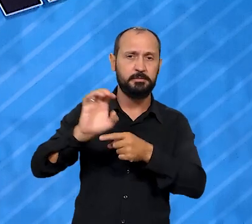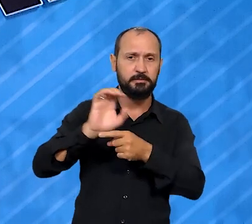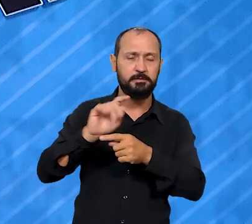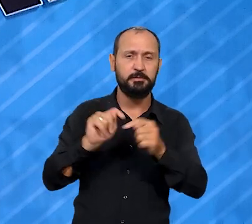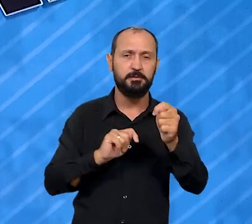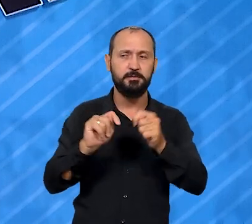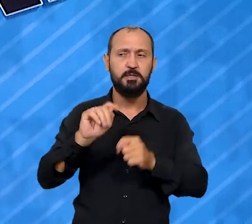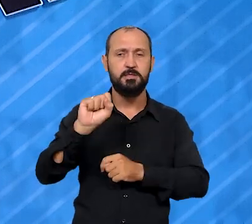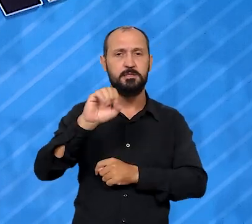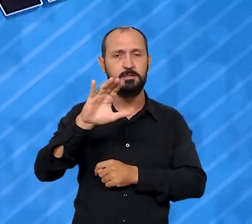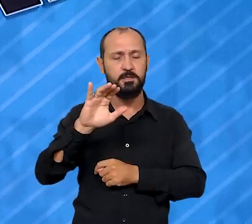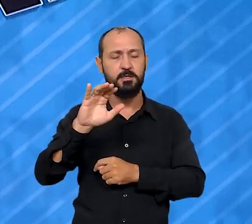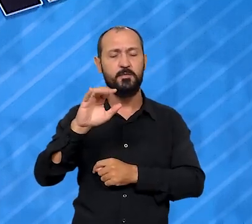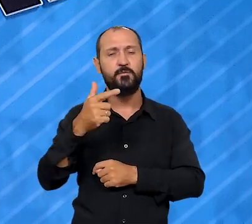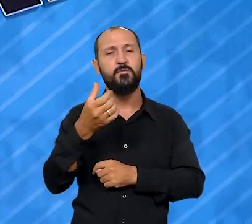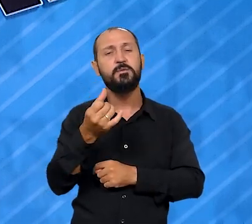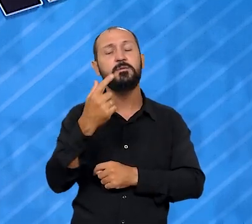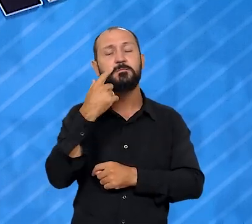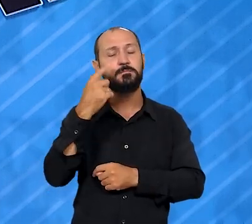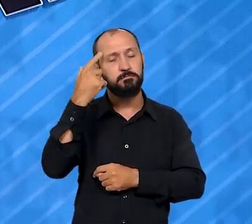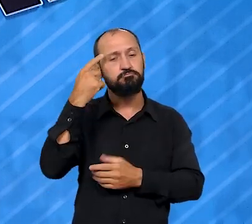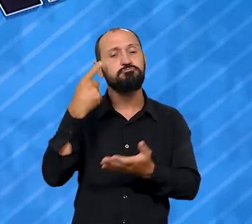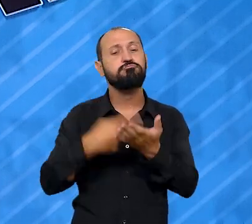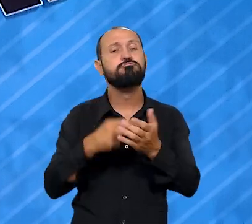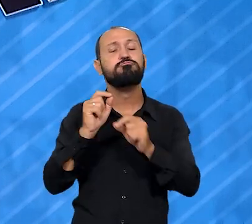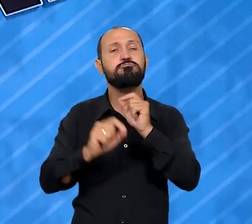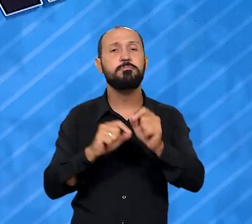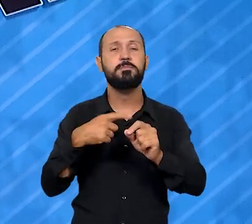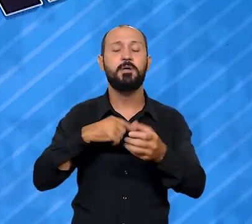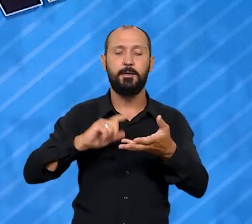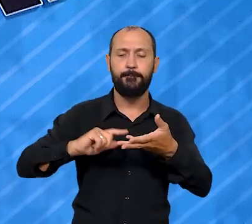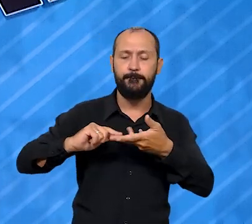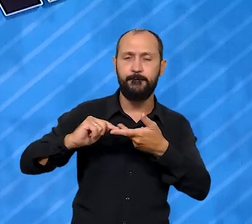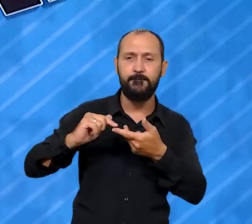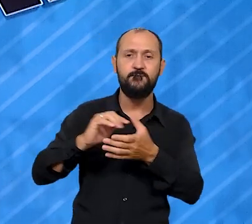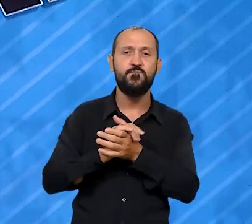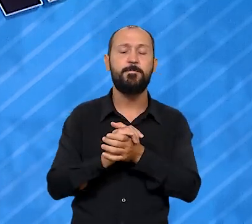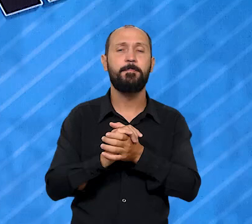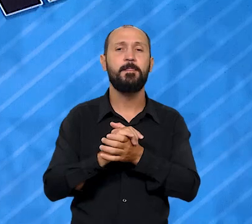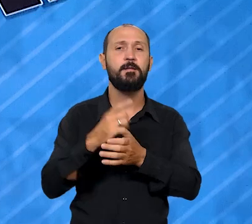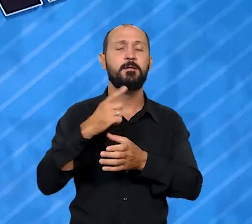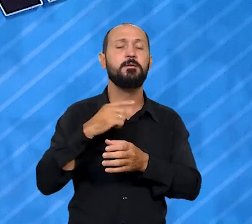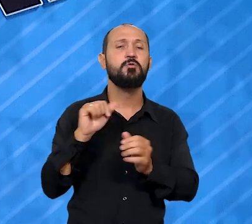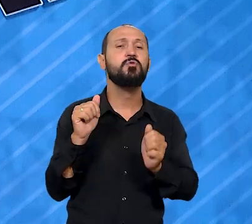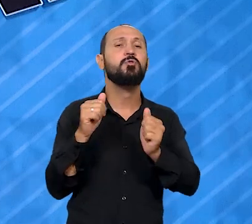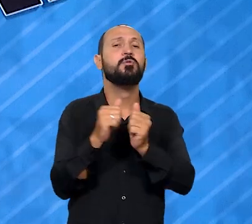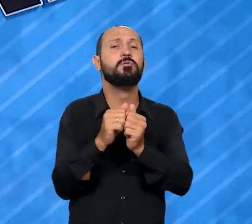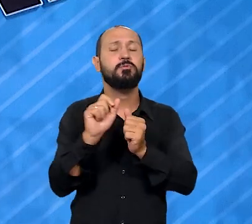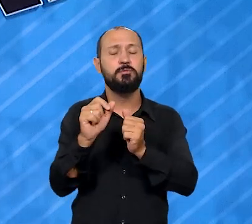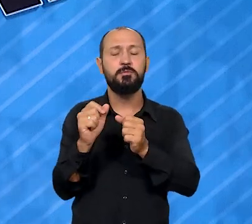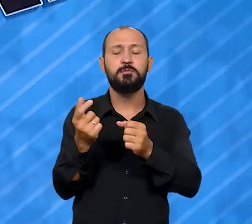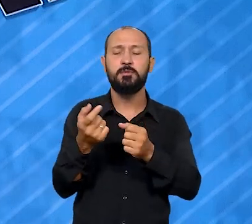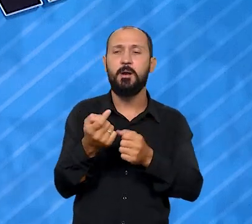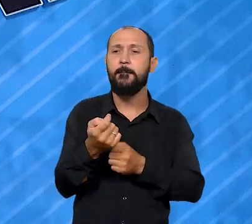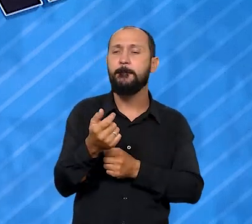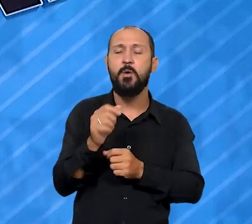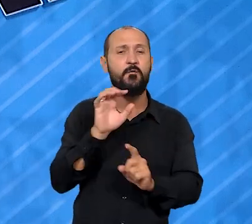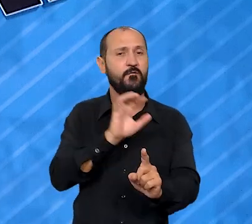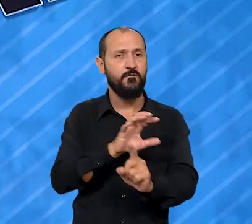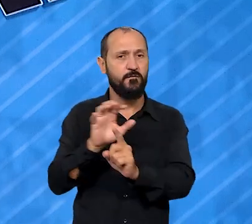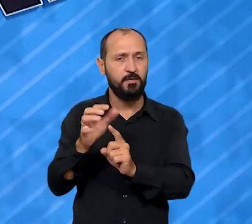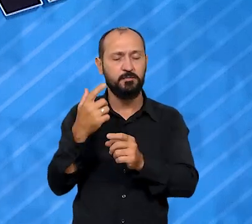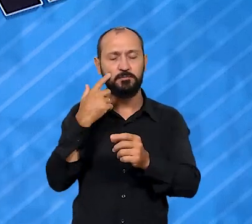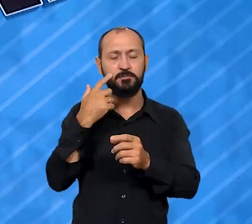Estadual de Controle Ambiental, que é a SECA 26, que estabeleceu uma série de empreendimentos que eram considerados de